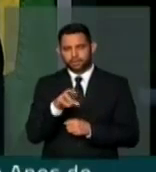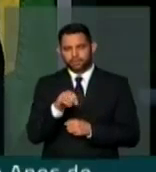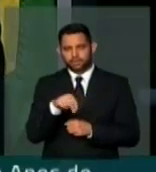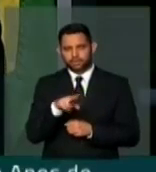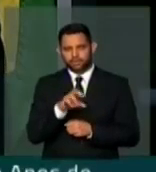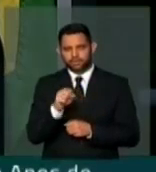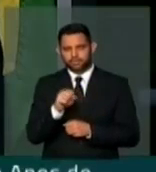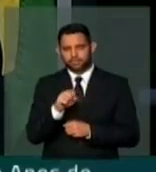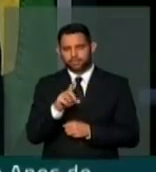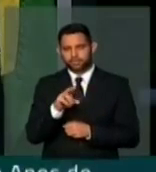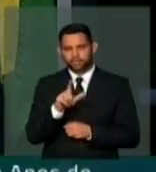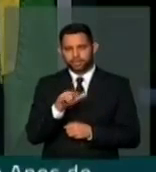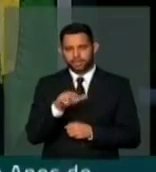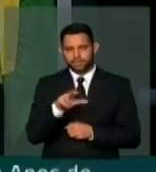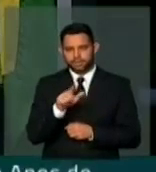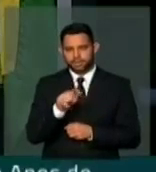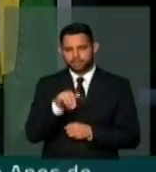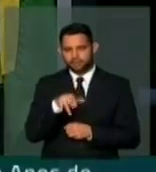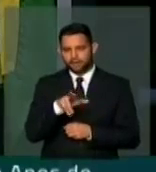Neves, por Dr. Ulisses Guimarães,